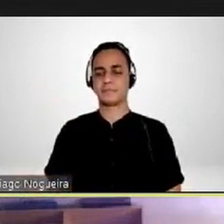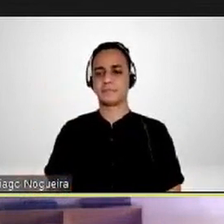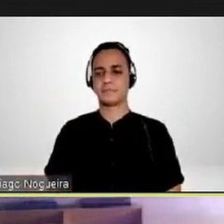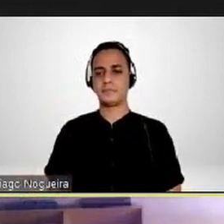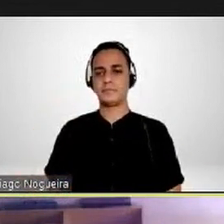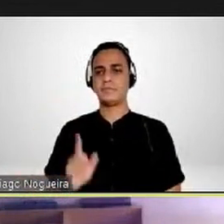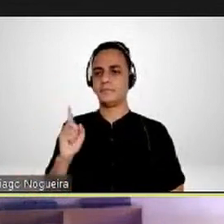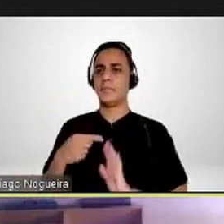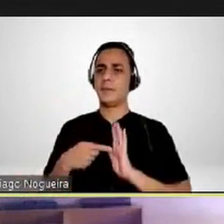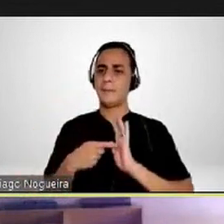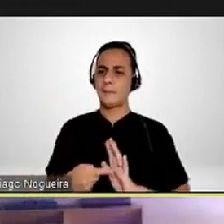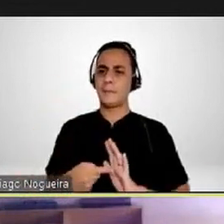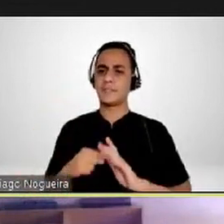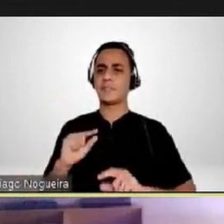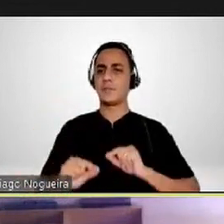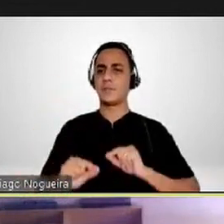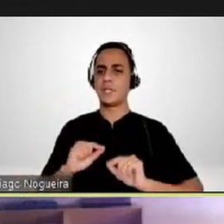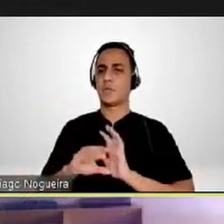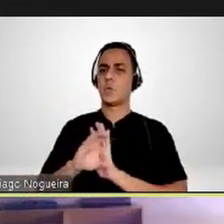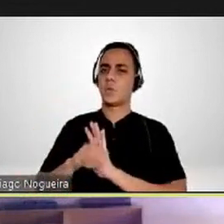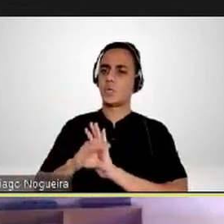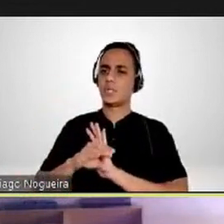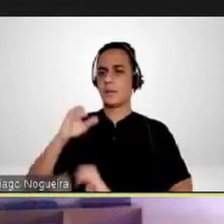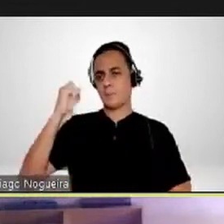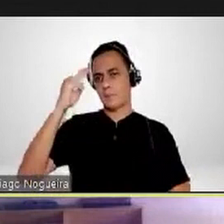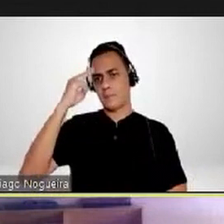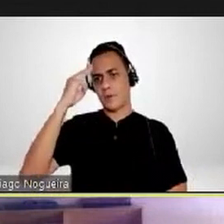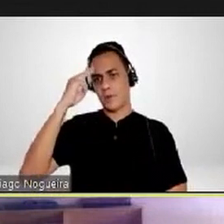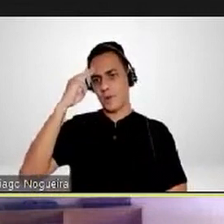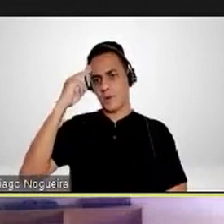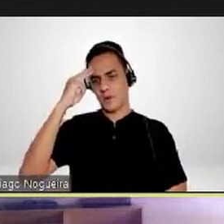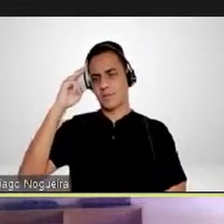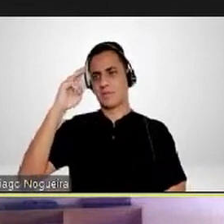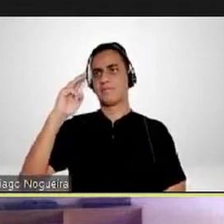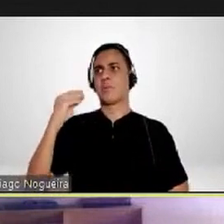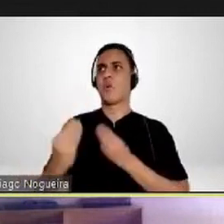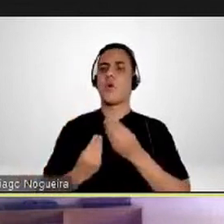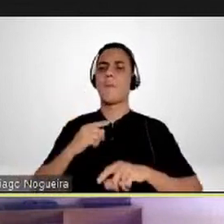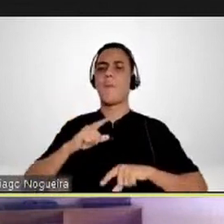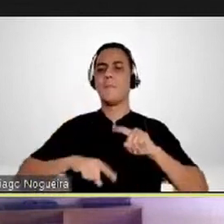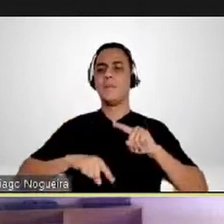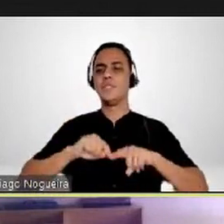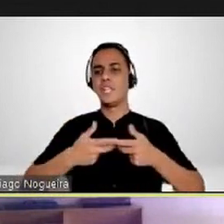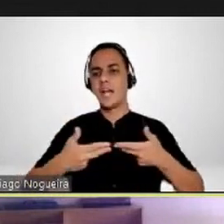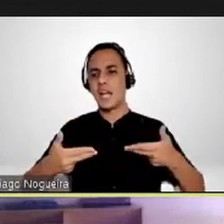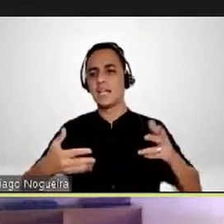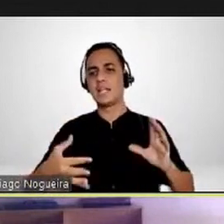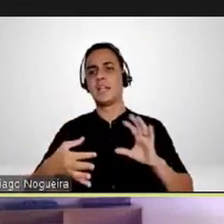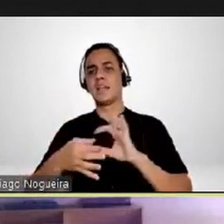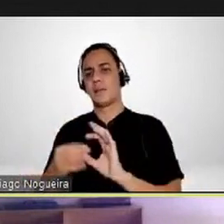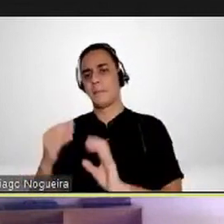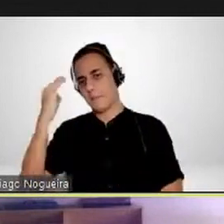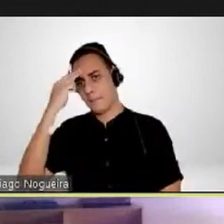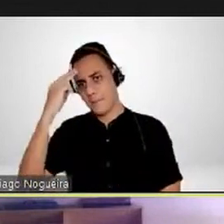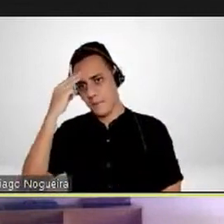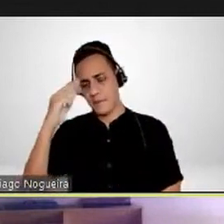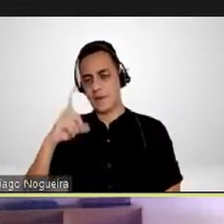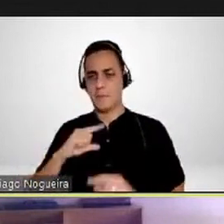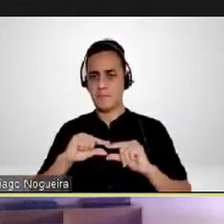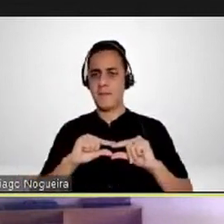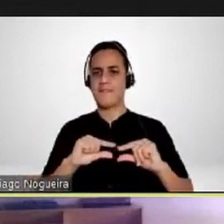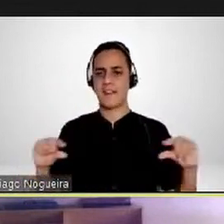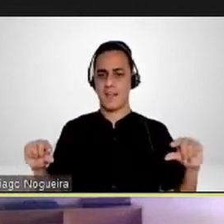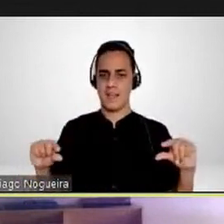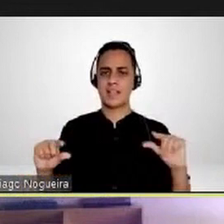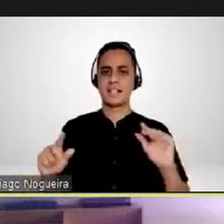trazer a concepção de memória, né, desses desenhos como objetos de memória também. Né? Eu vou ler só uma frase, né, da Ecleia.